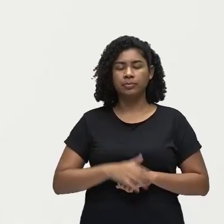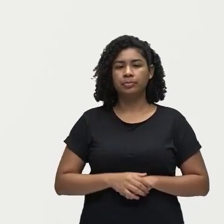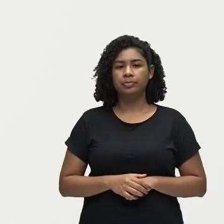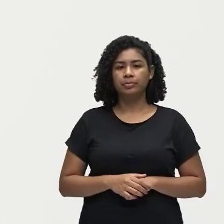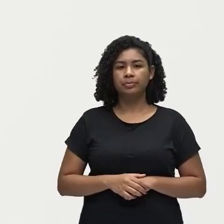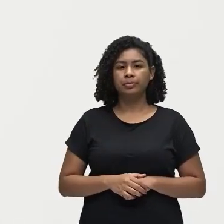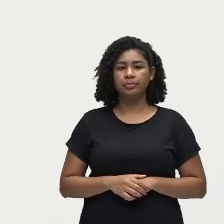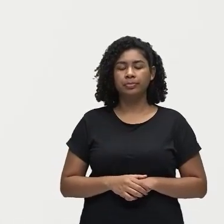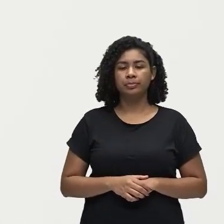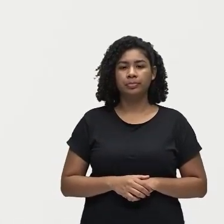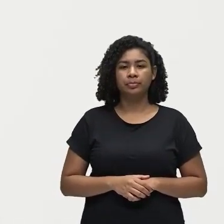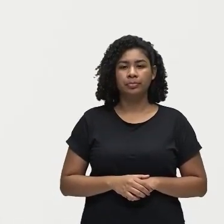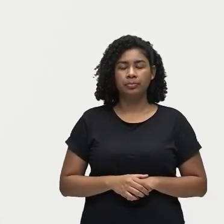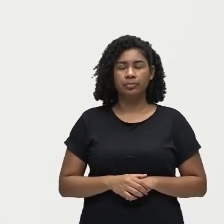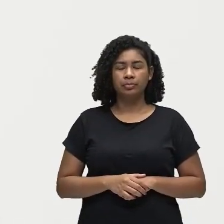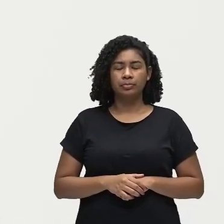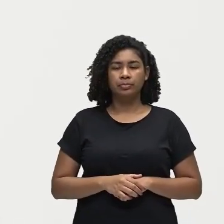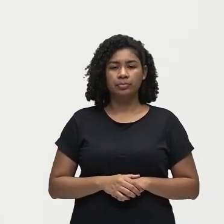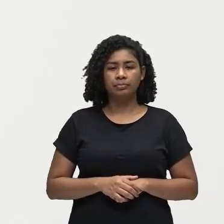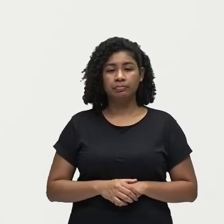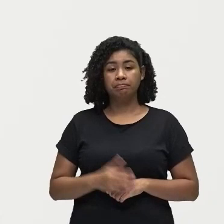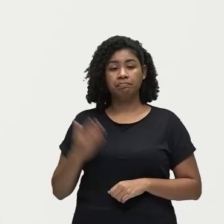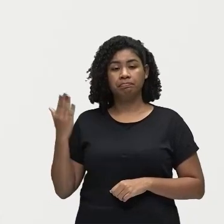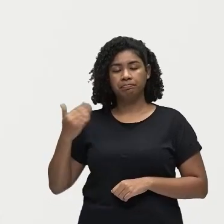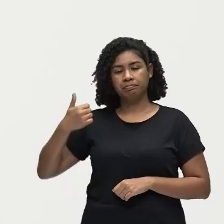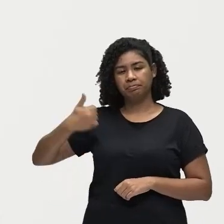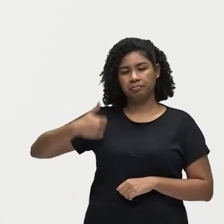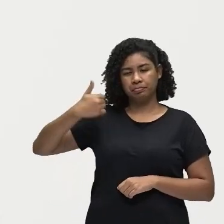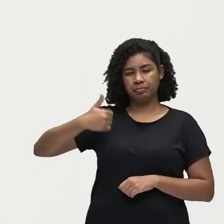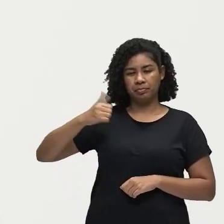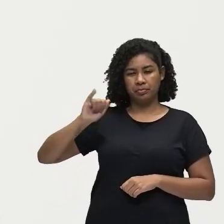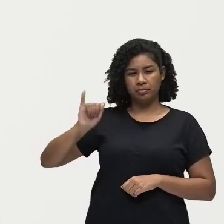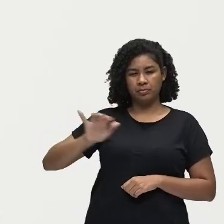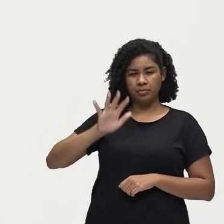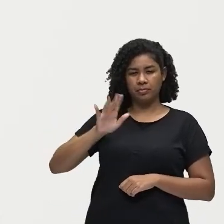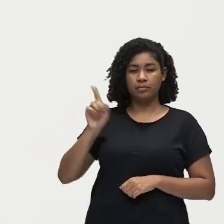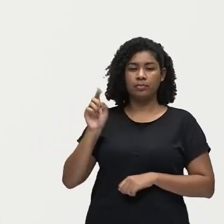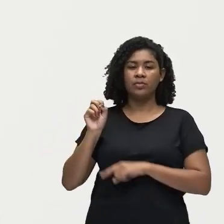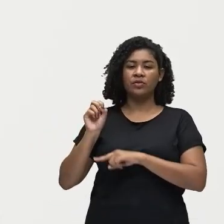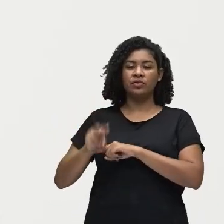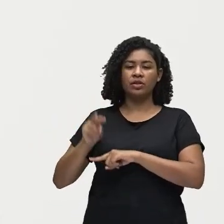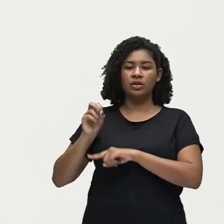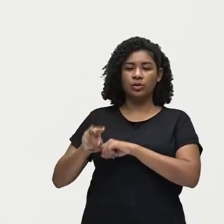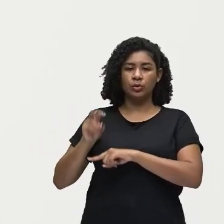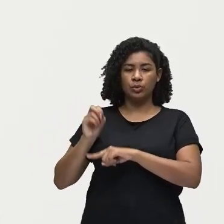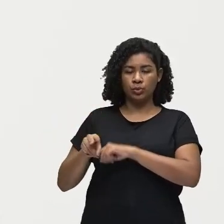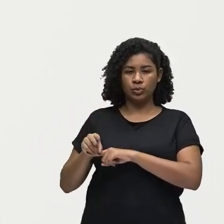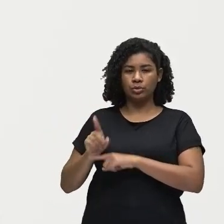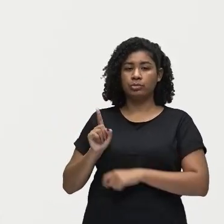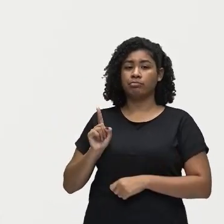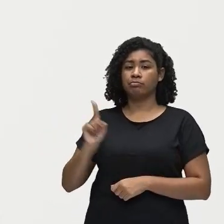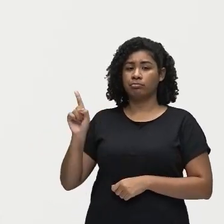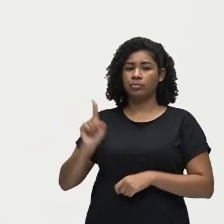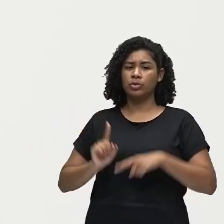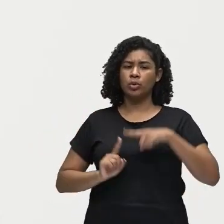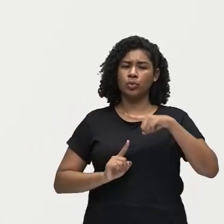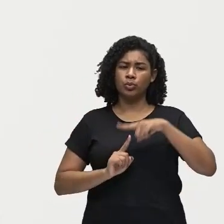para vocês. Então, nesse primeiro quadro, a gente tem os vírus, que é sim um tipo de